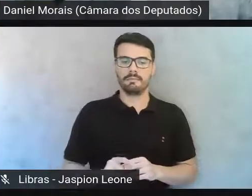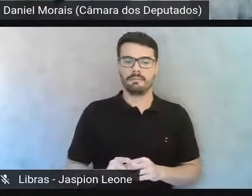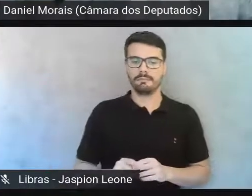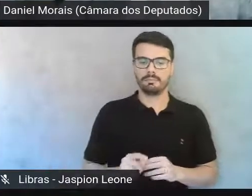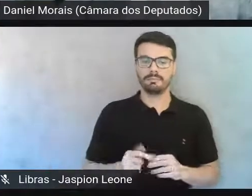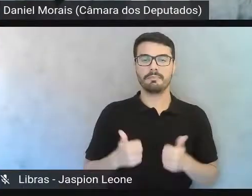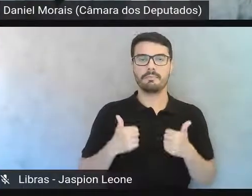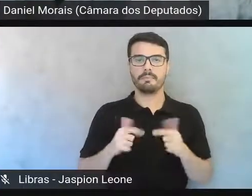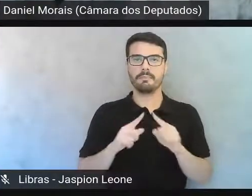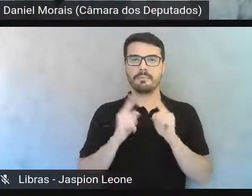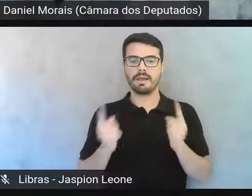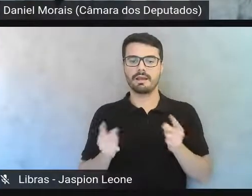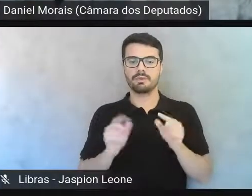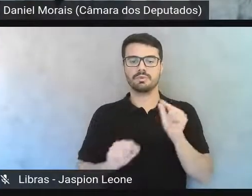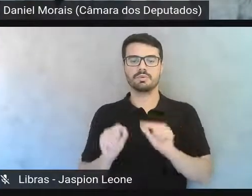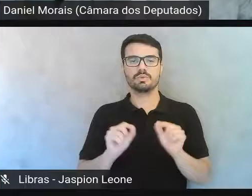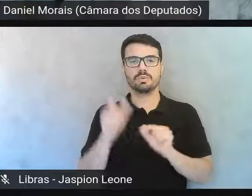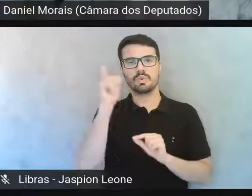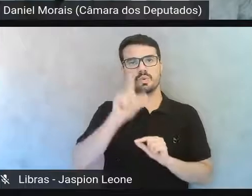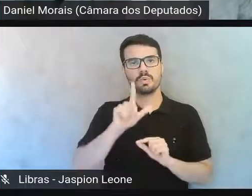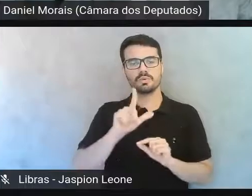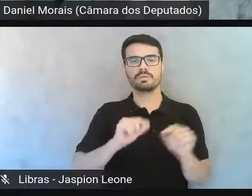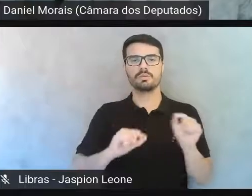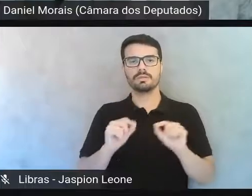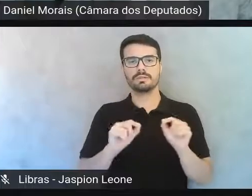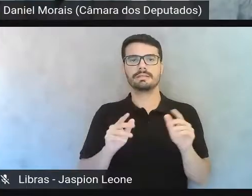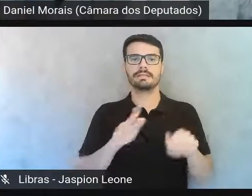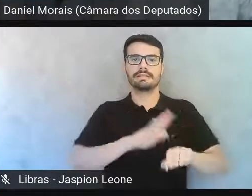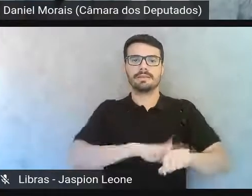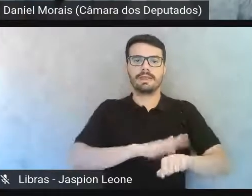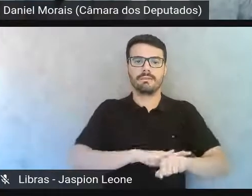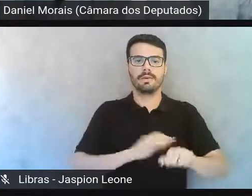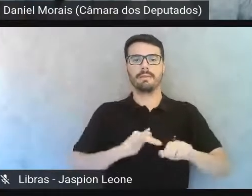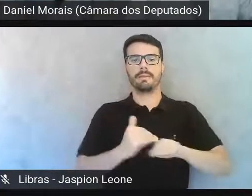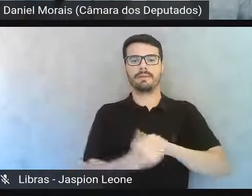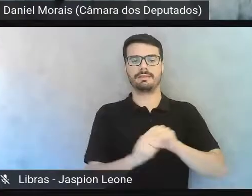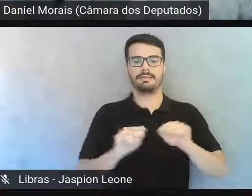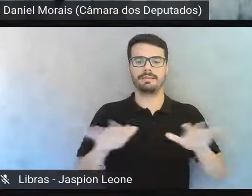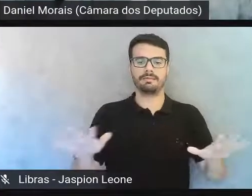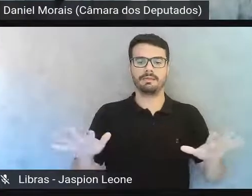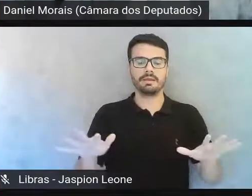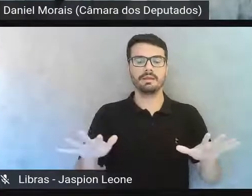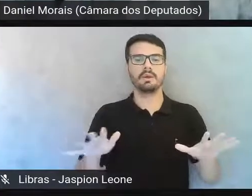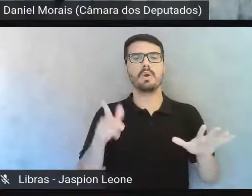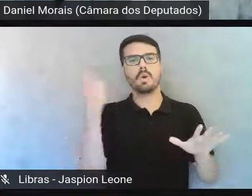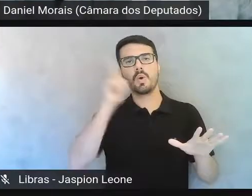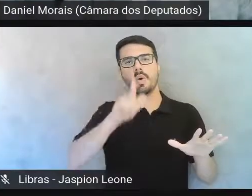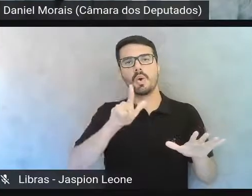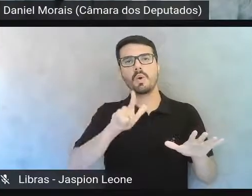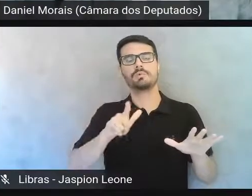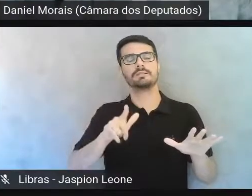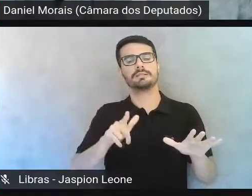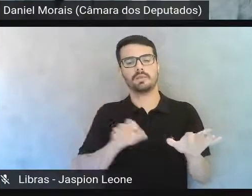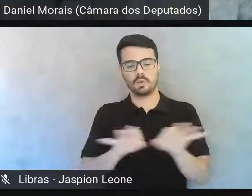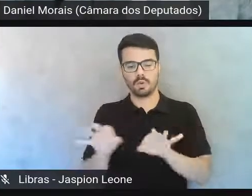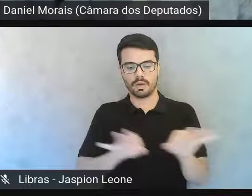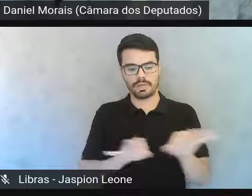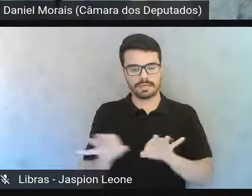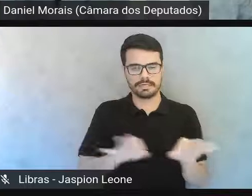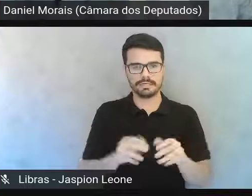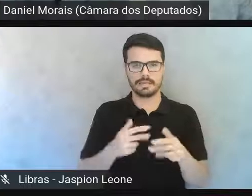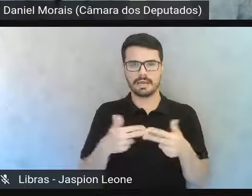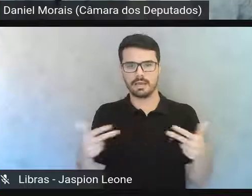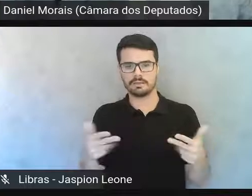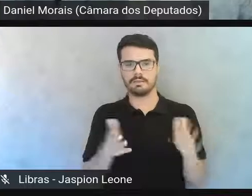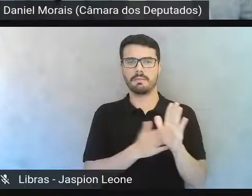pouco tempo, né? De tempo de pandemia, a gente conseguiu pôr muita coisa em pé, estruturando as ações